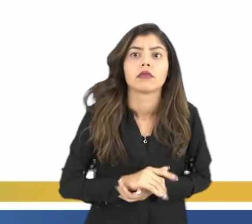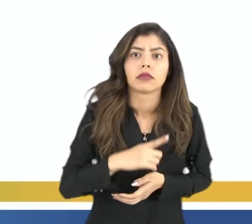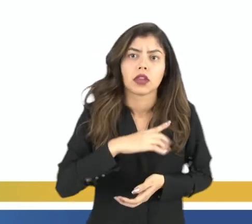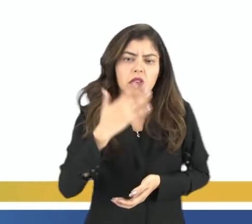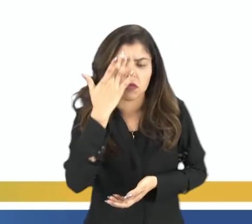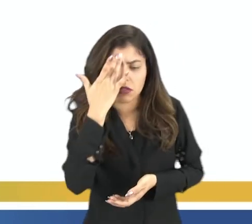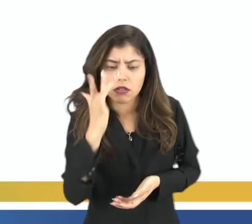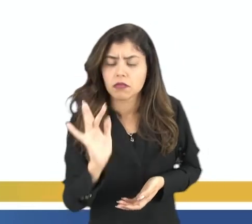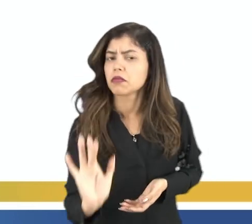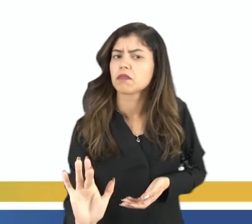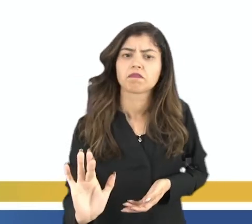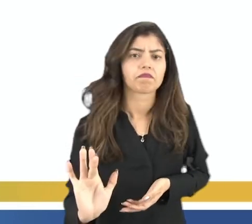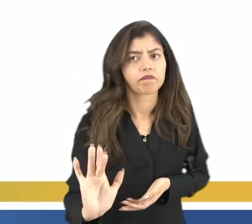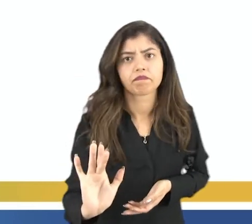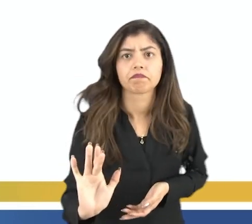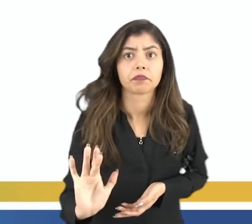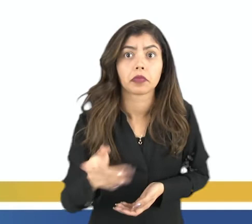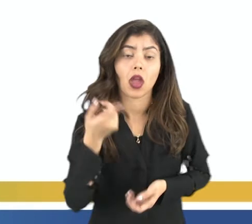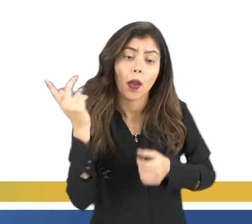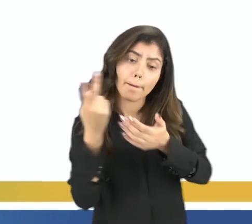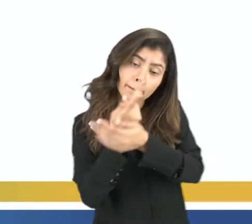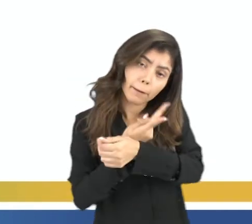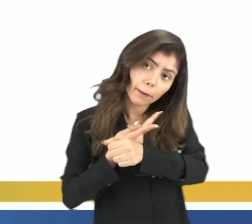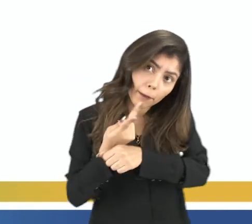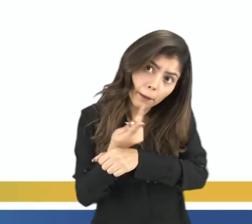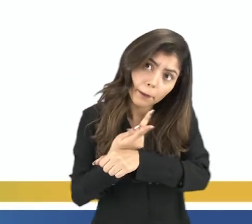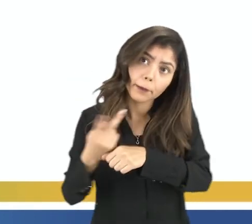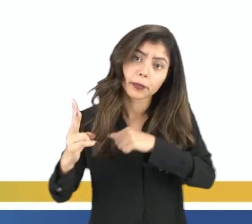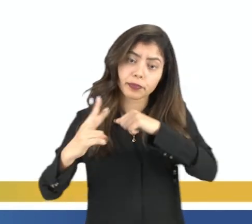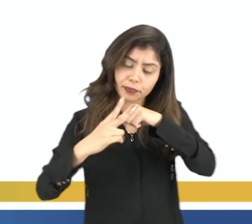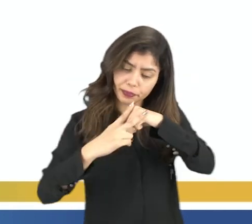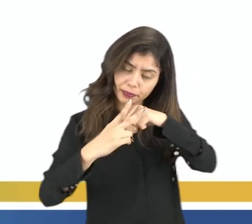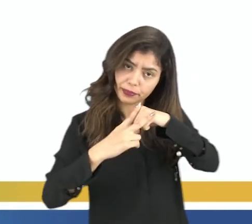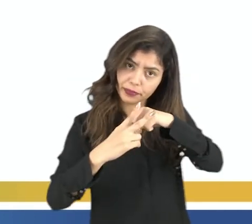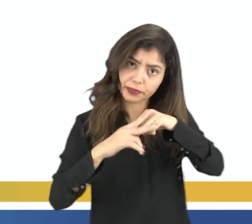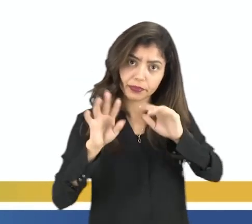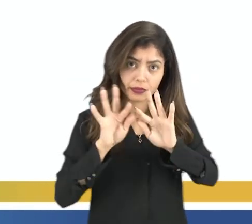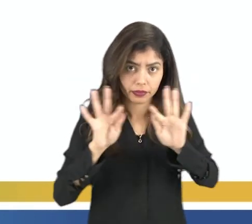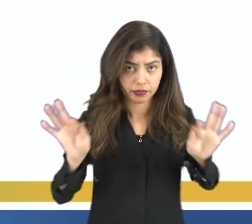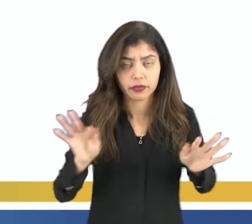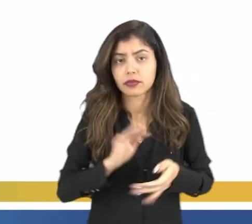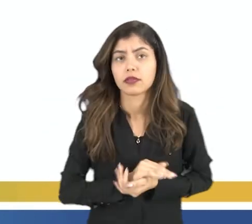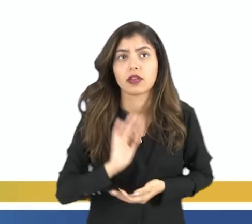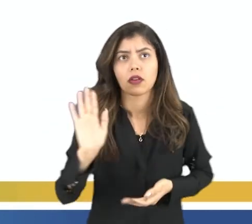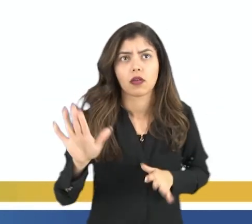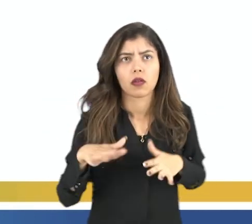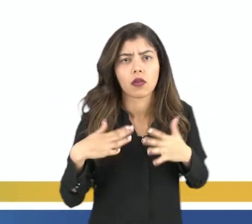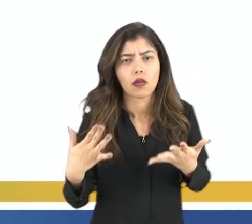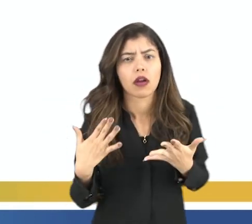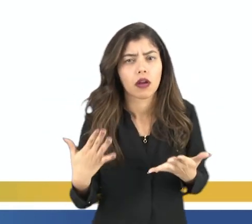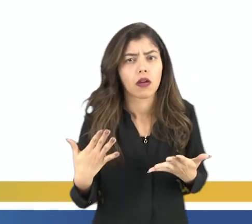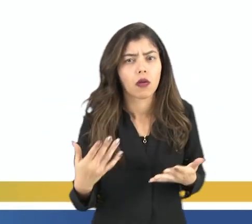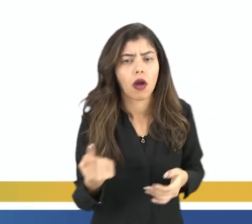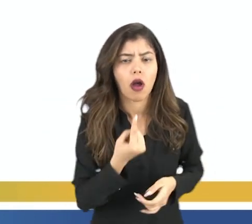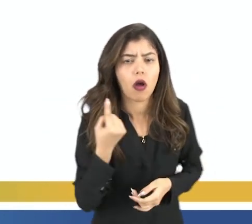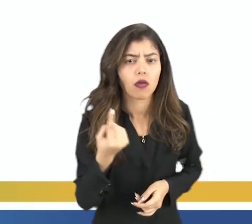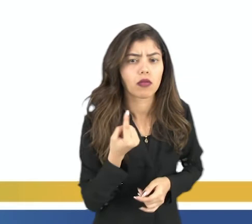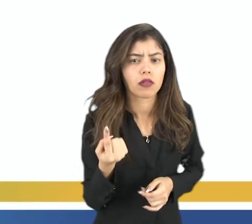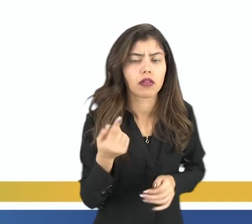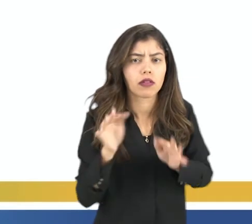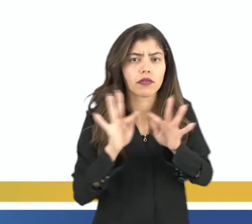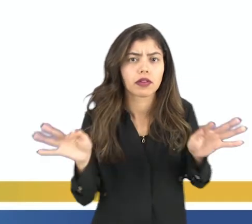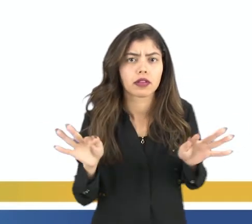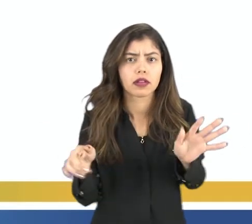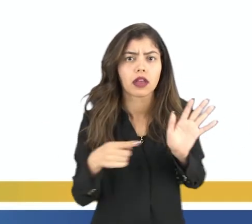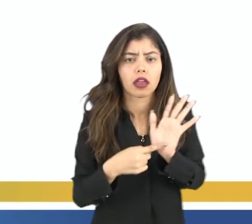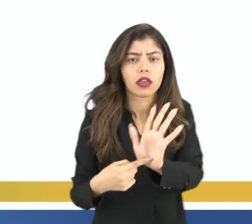não souber, não conseguir, acha o verbo da frase. Qual é a única frase aí que o pronome reflexivo não